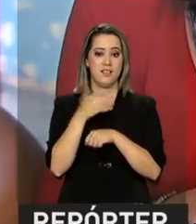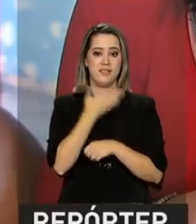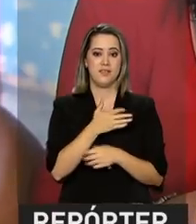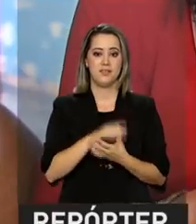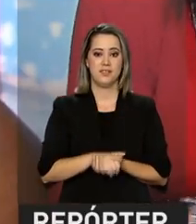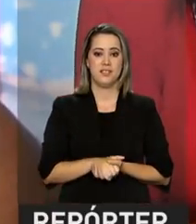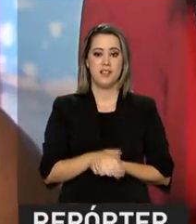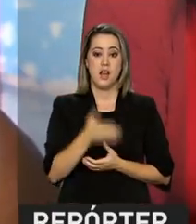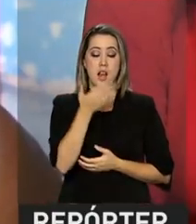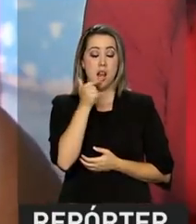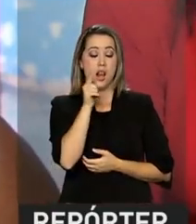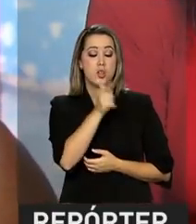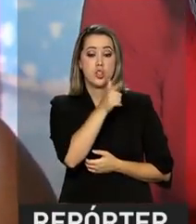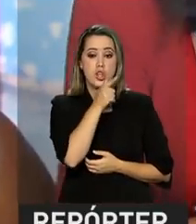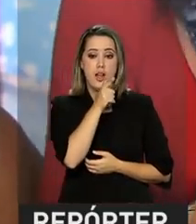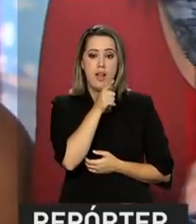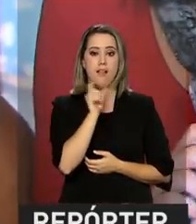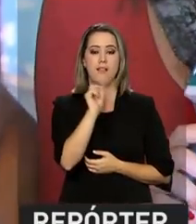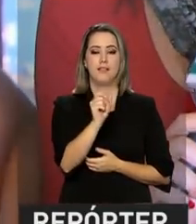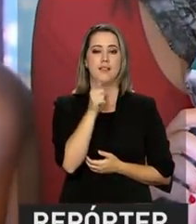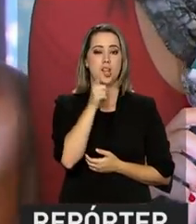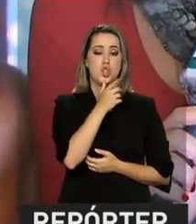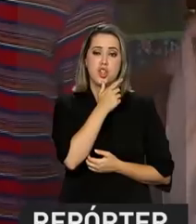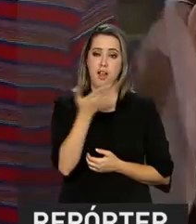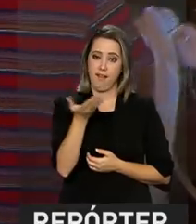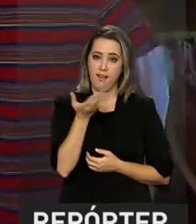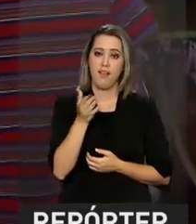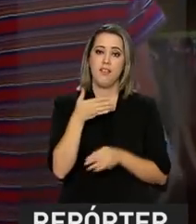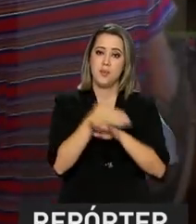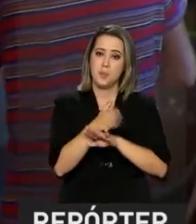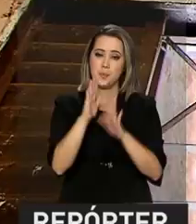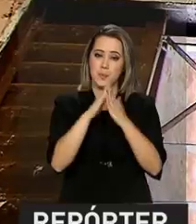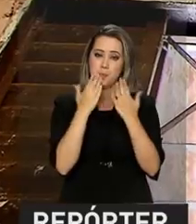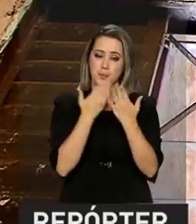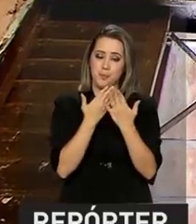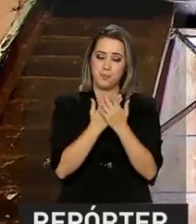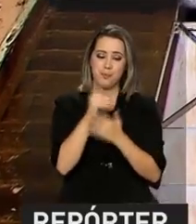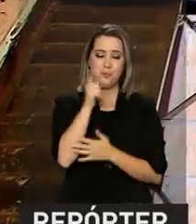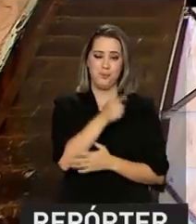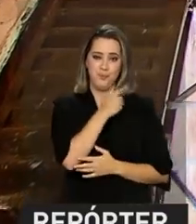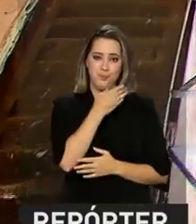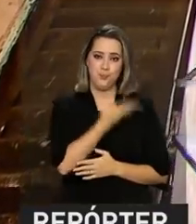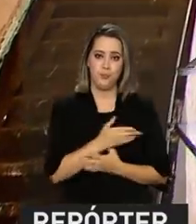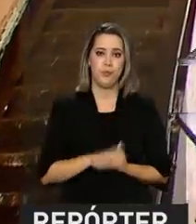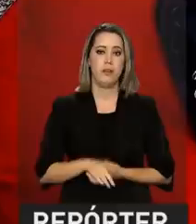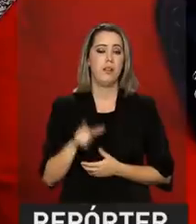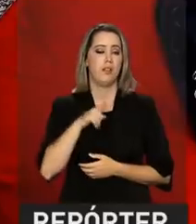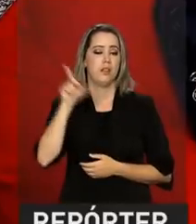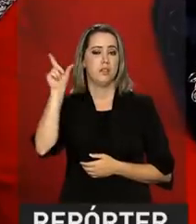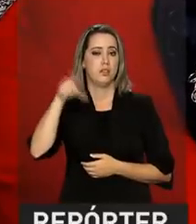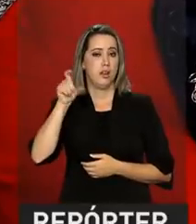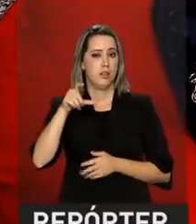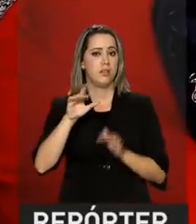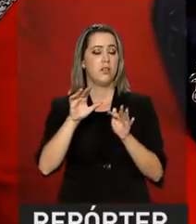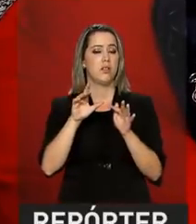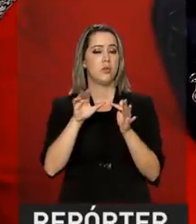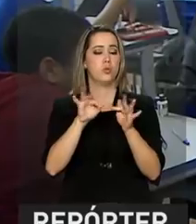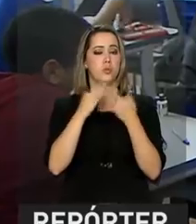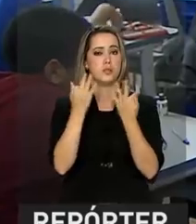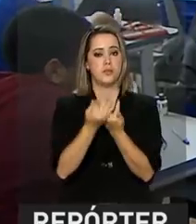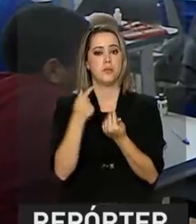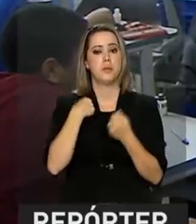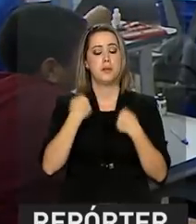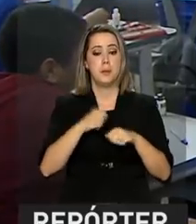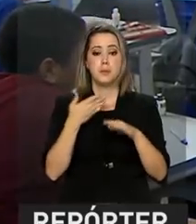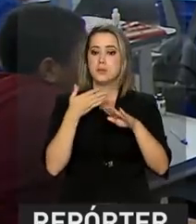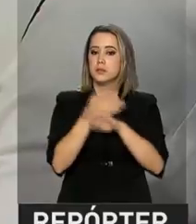Vai comer direito? Vou. Muito bem, Pedro. Para ter direito ao Bolsa Família, os beneficiários têm o compromisso de manter os